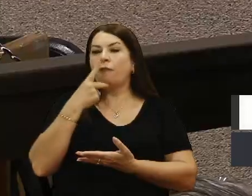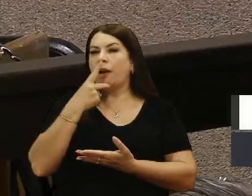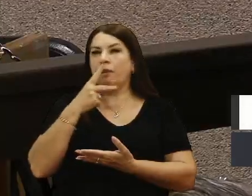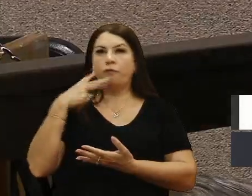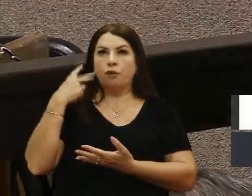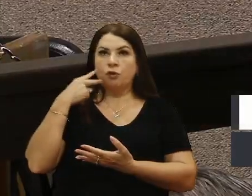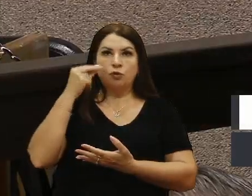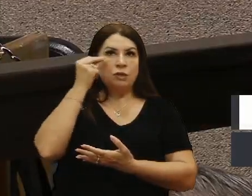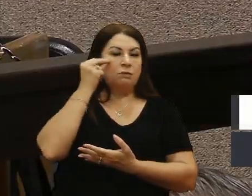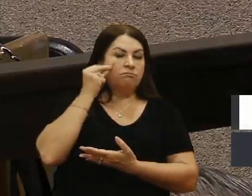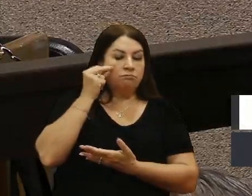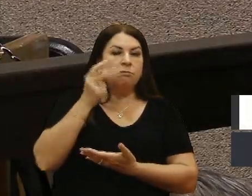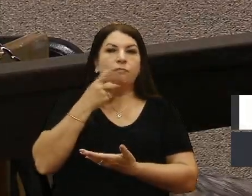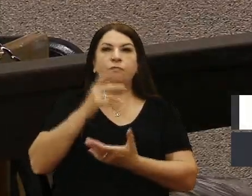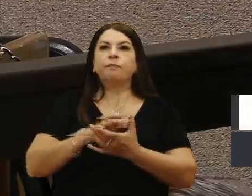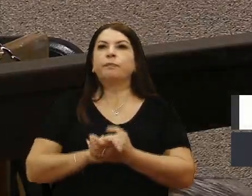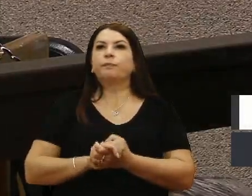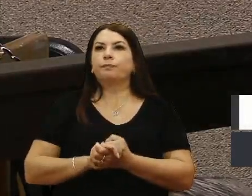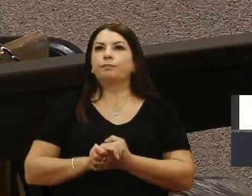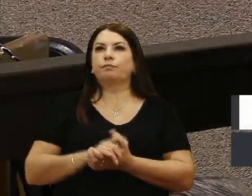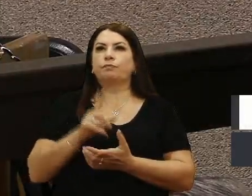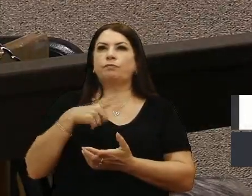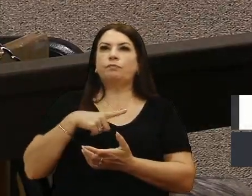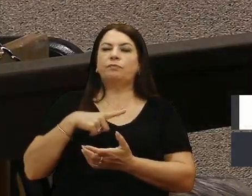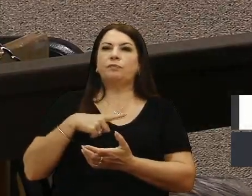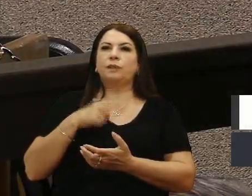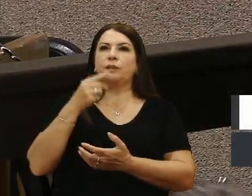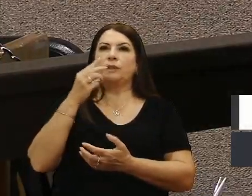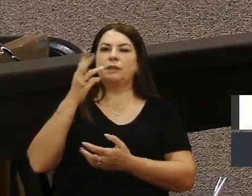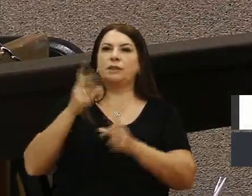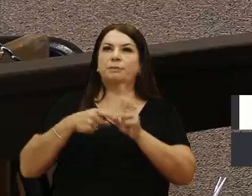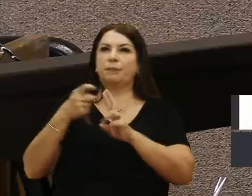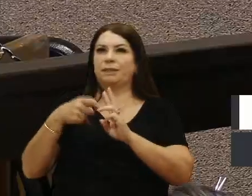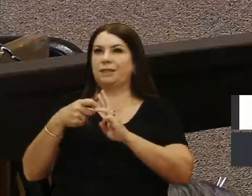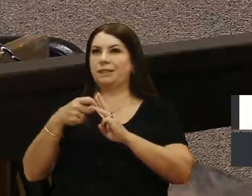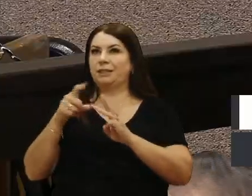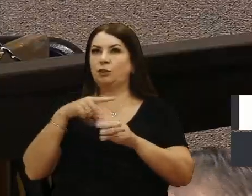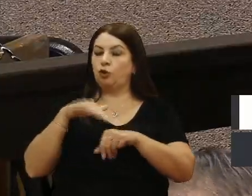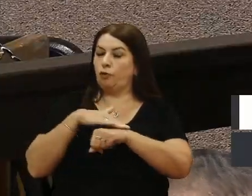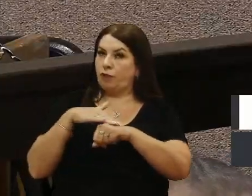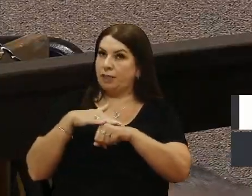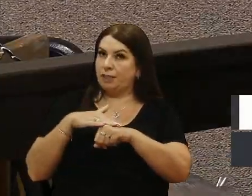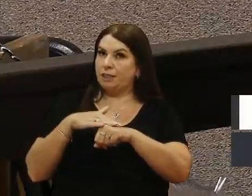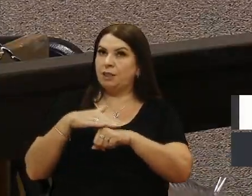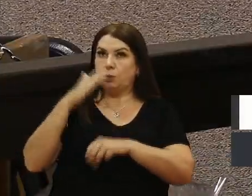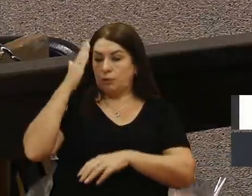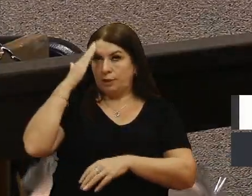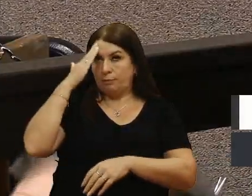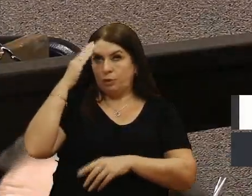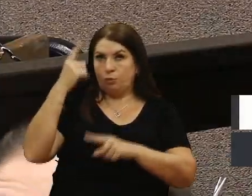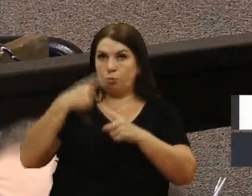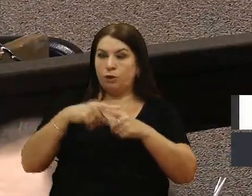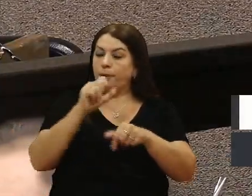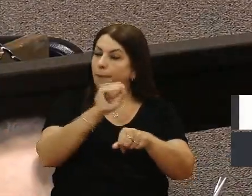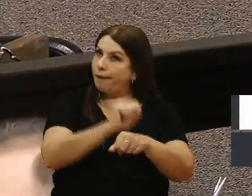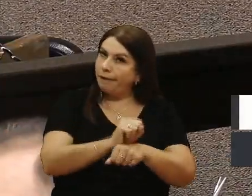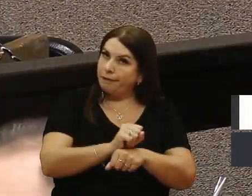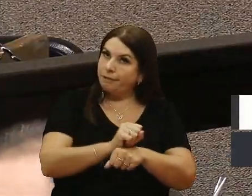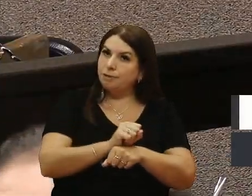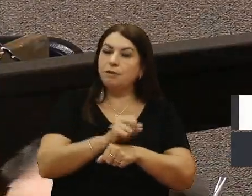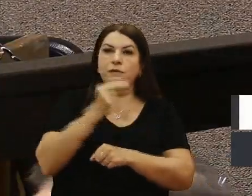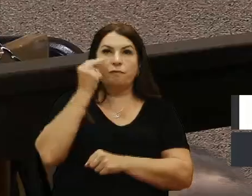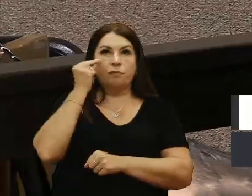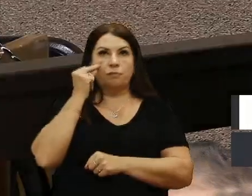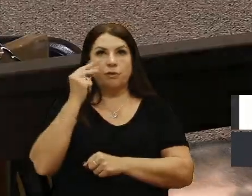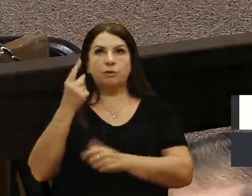vereador Libardi ali, 3 meses com o vereador Libardi. Nós estávamos conversando e eu sabia por que estava parado, e o vereador Libardi